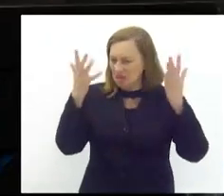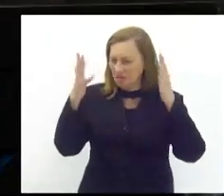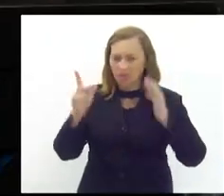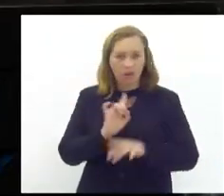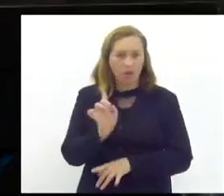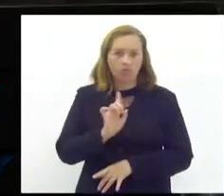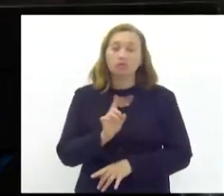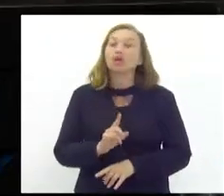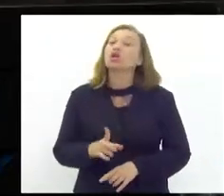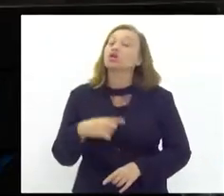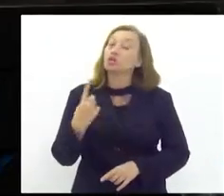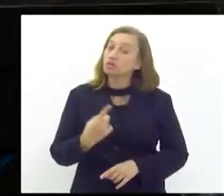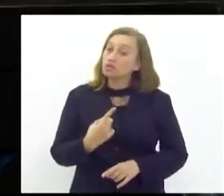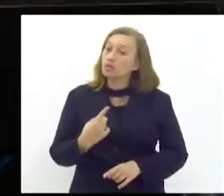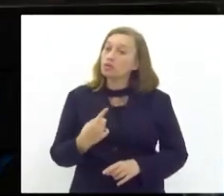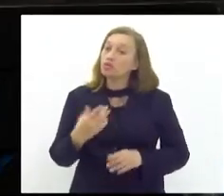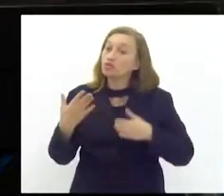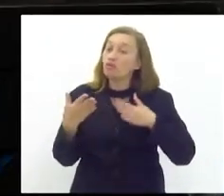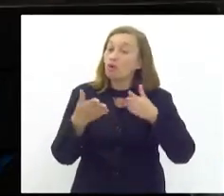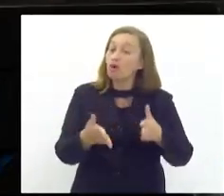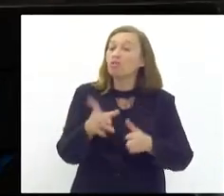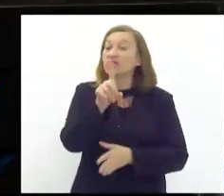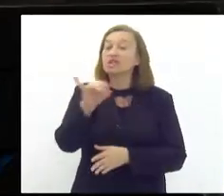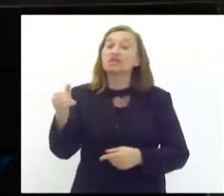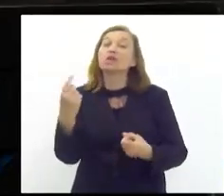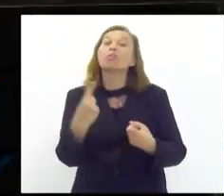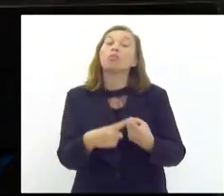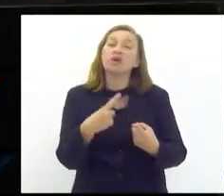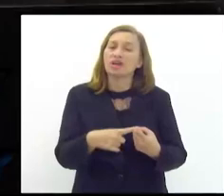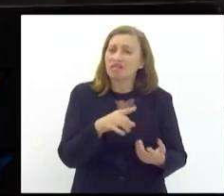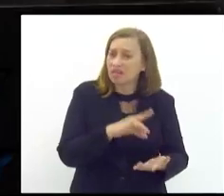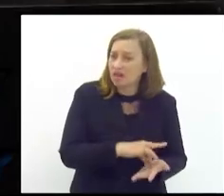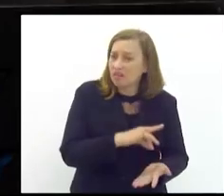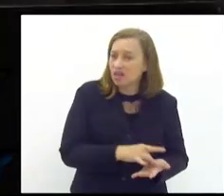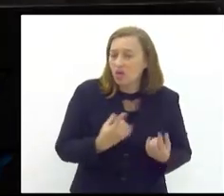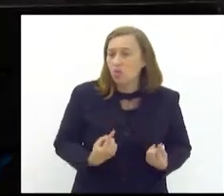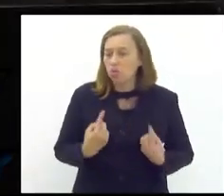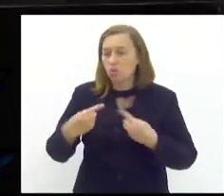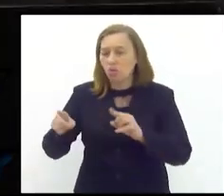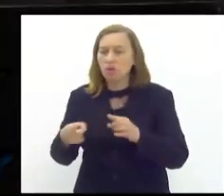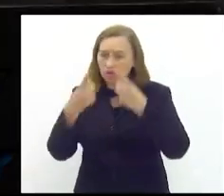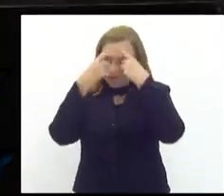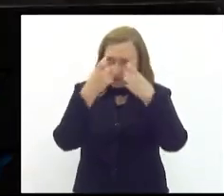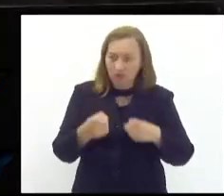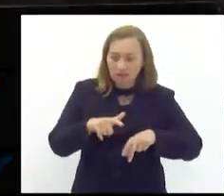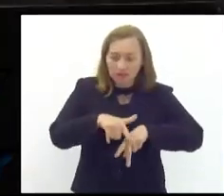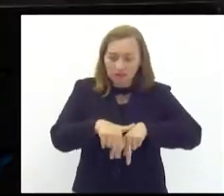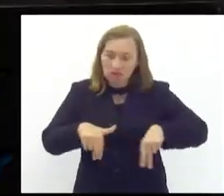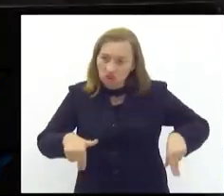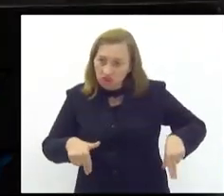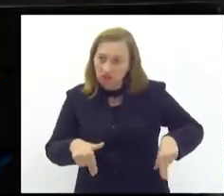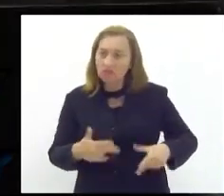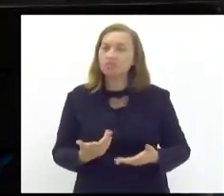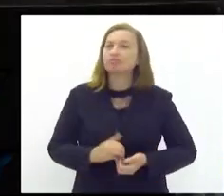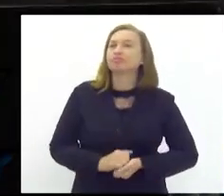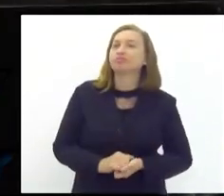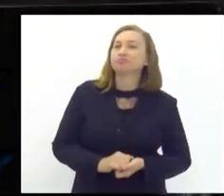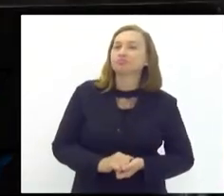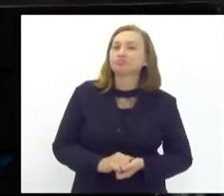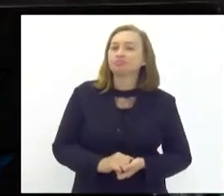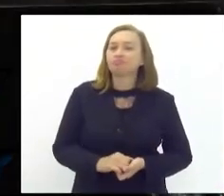mas nós destacamos esse dia porque na verdade o Combate à violência de gênero ele se dá